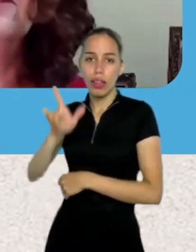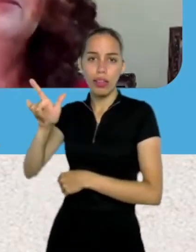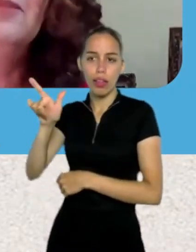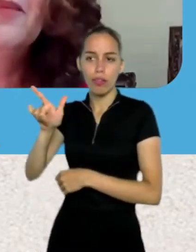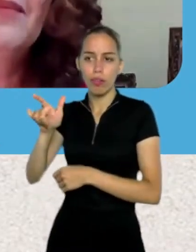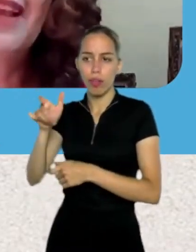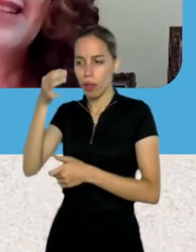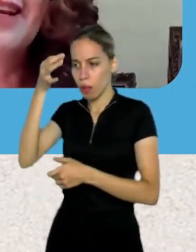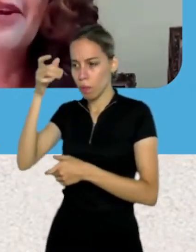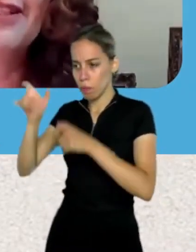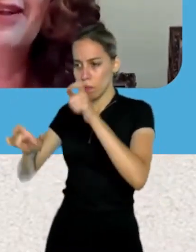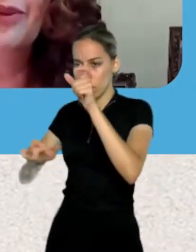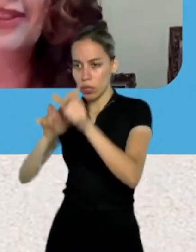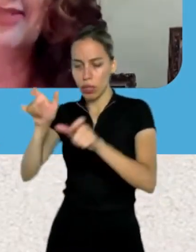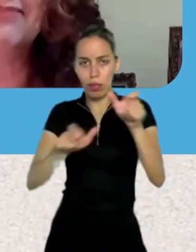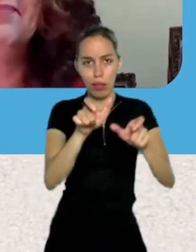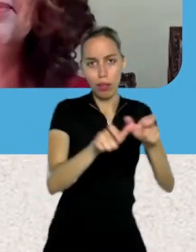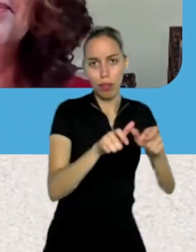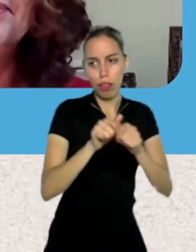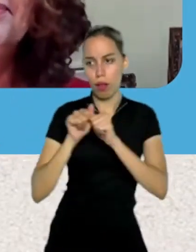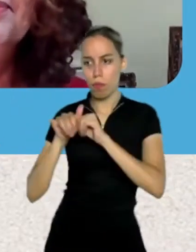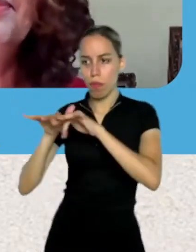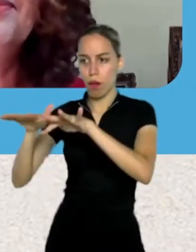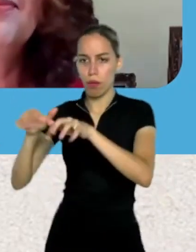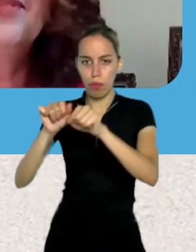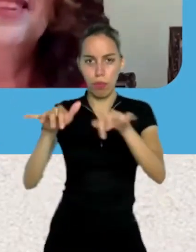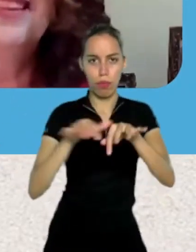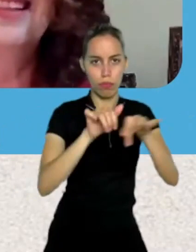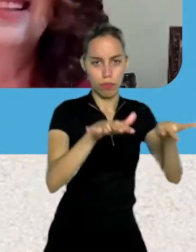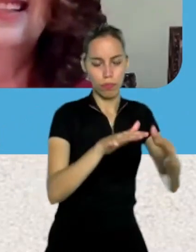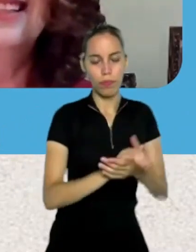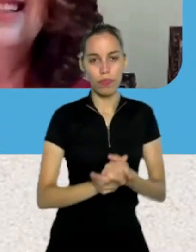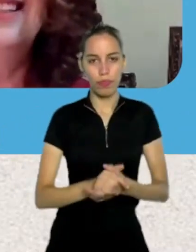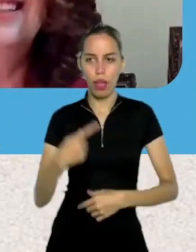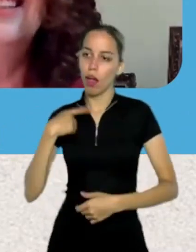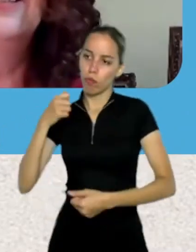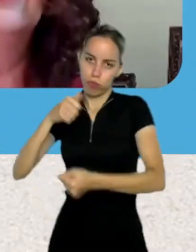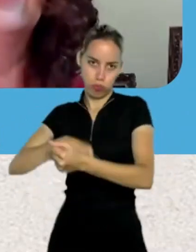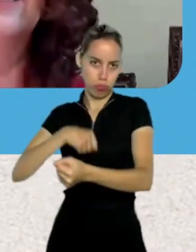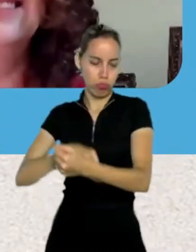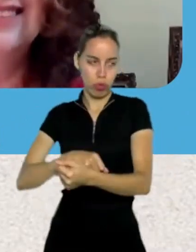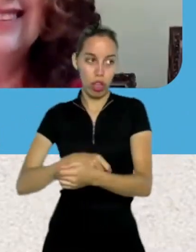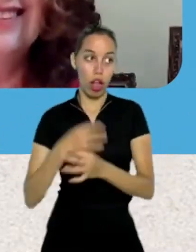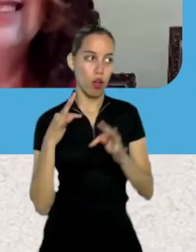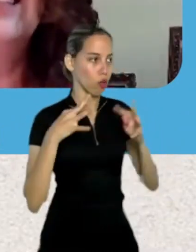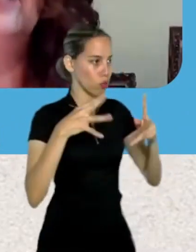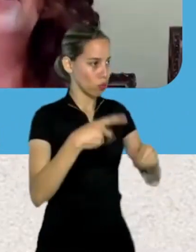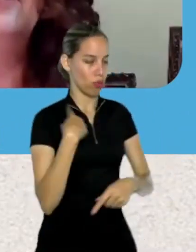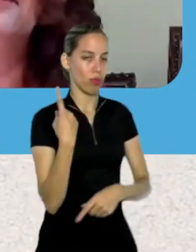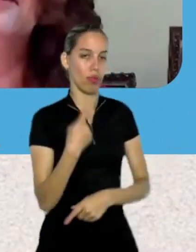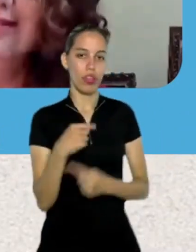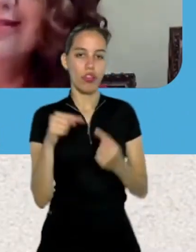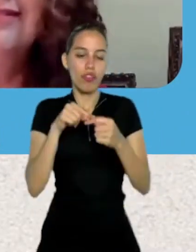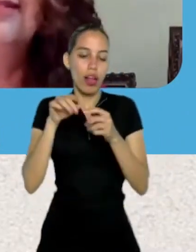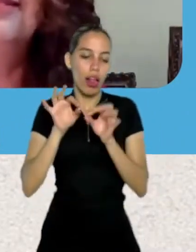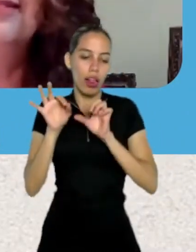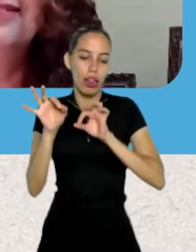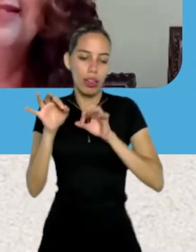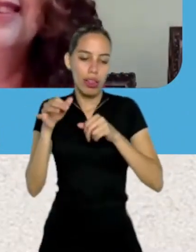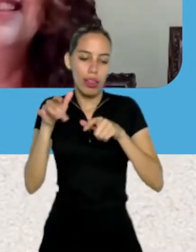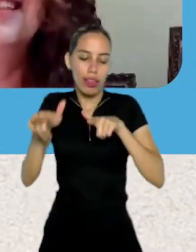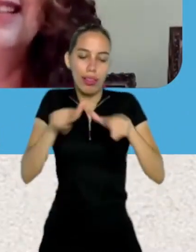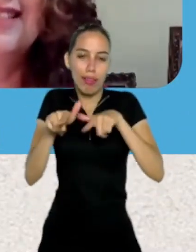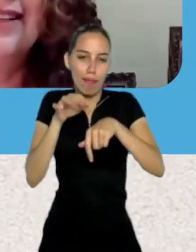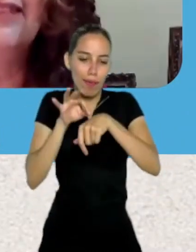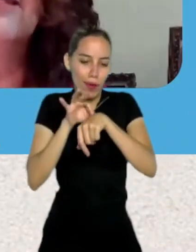possível, né? Essa é a nossa luta. De todos nós, né? O trabalho de formiguinha. Sim. Junto a gente consegue,